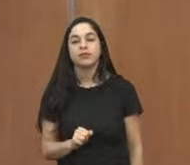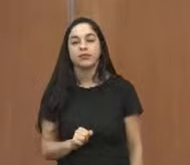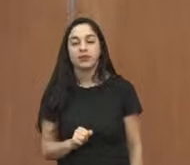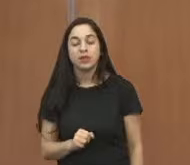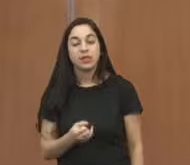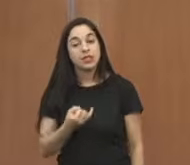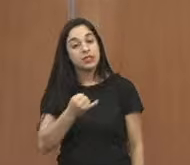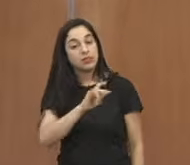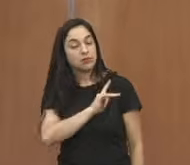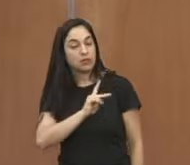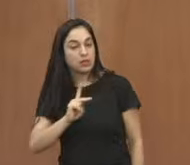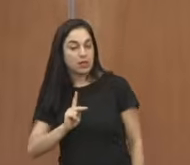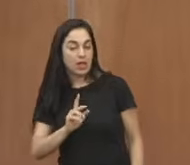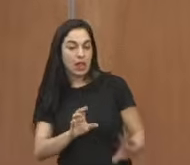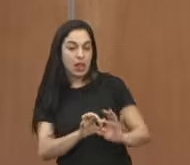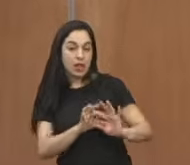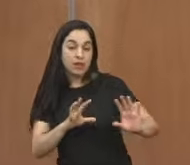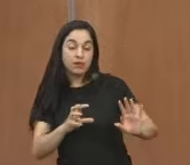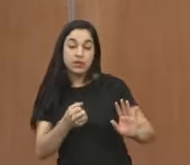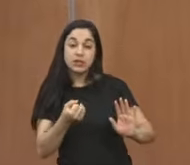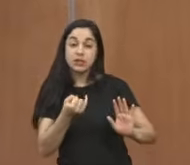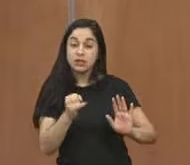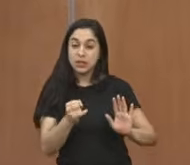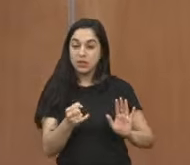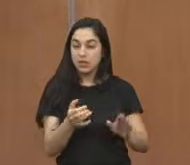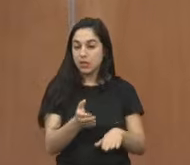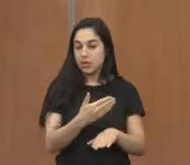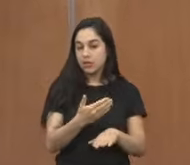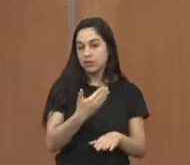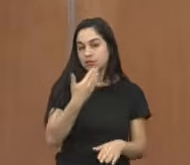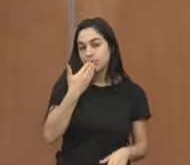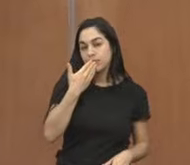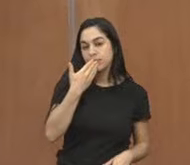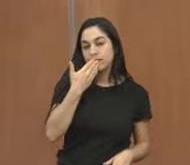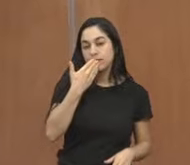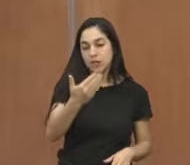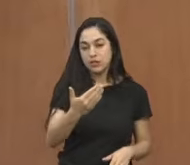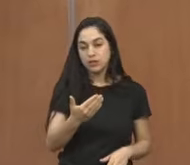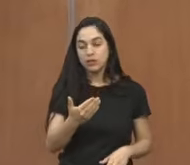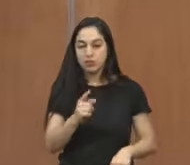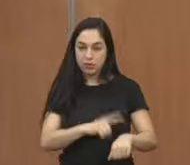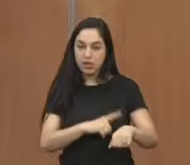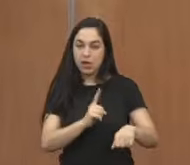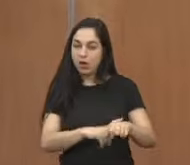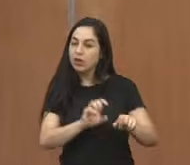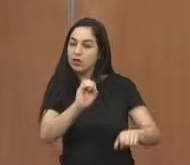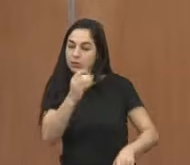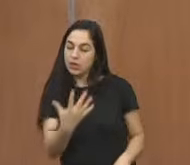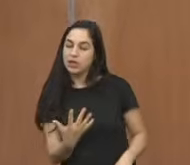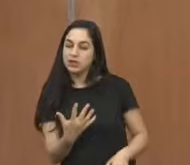da presidência, desde que requerido pelo citado imediatamente após o fato.